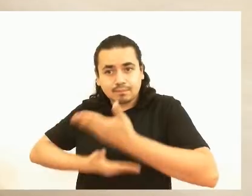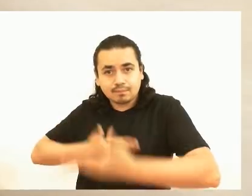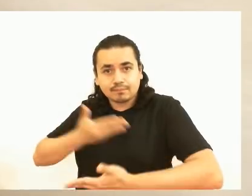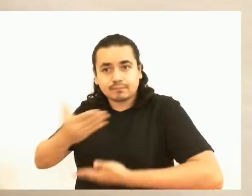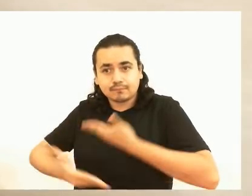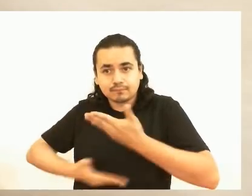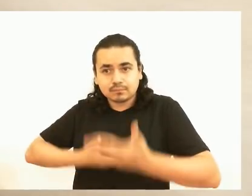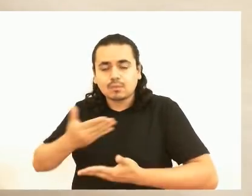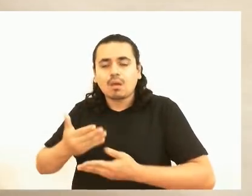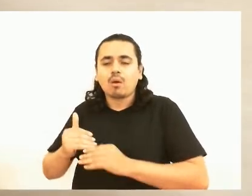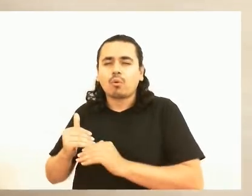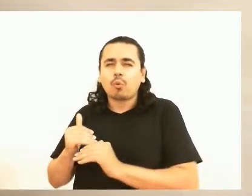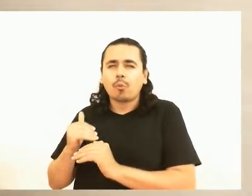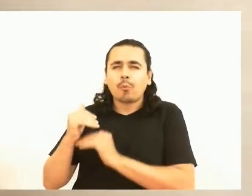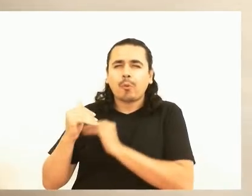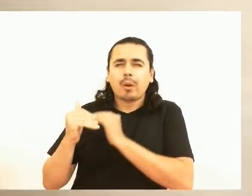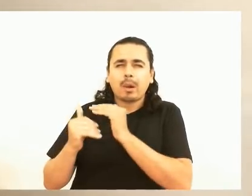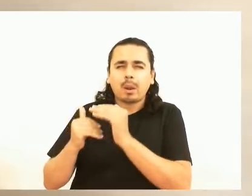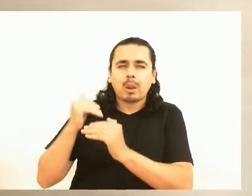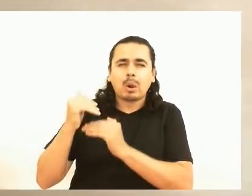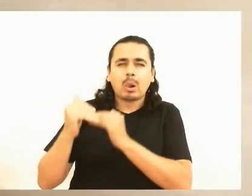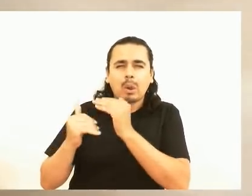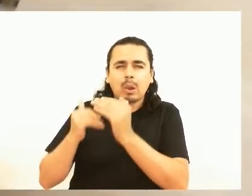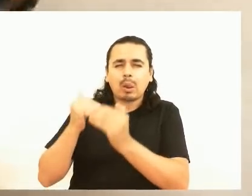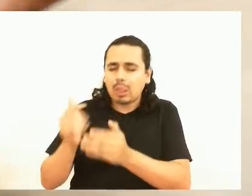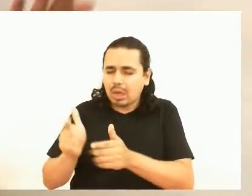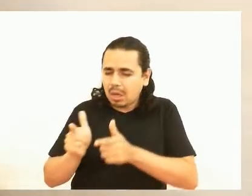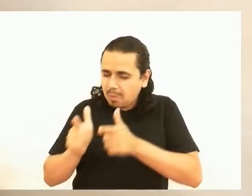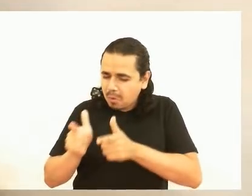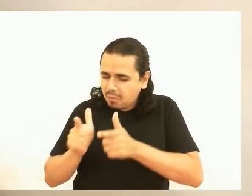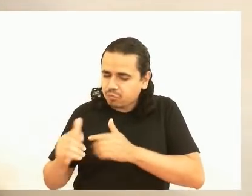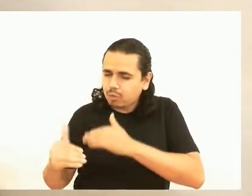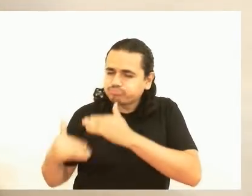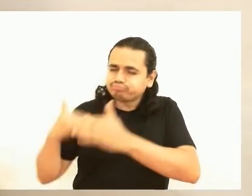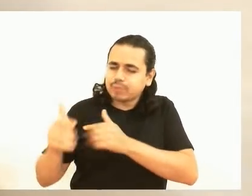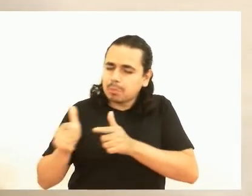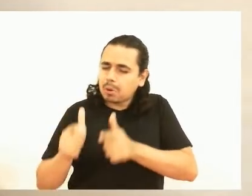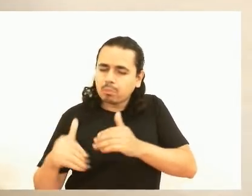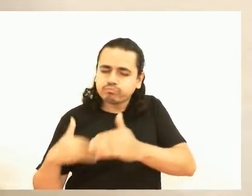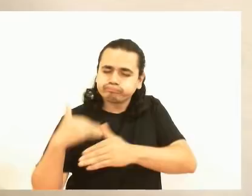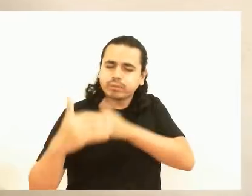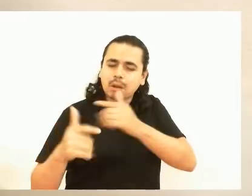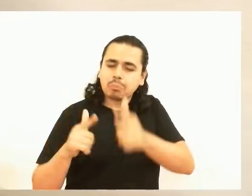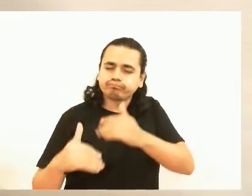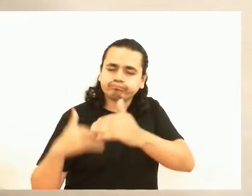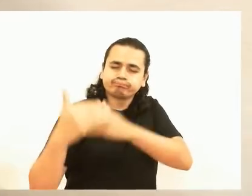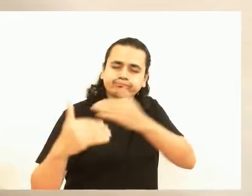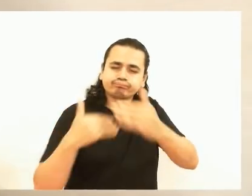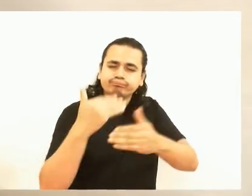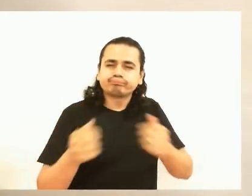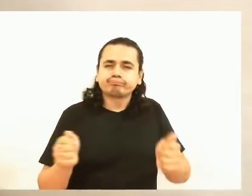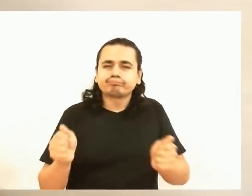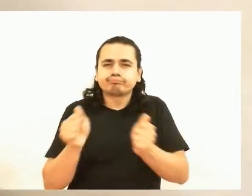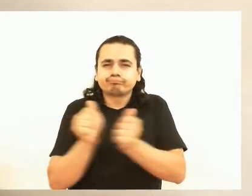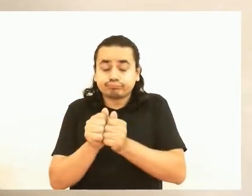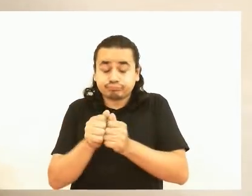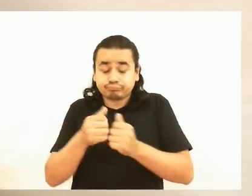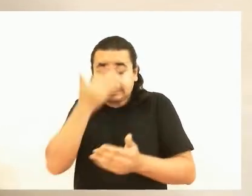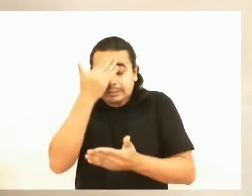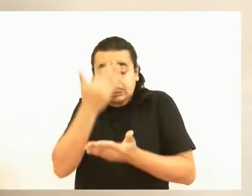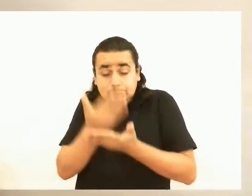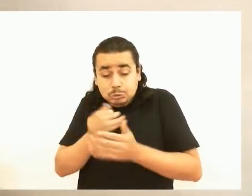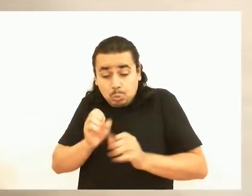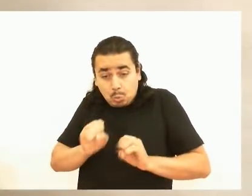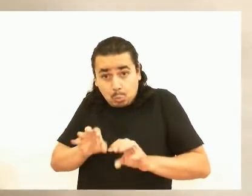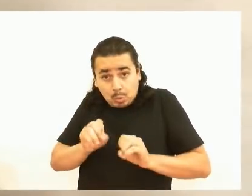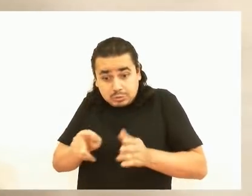em processo para poder provocar outros processos então na verdade eu acredito que a educação de